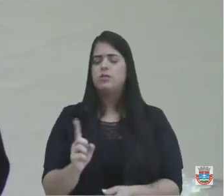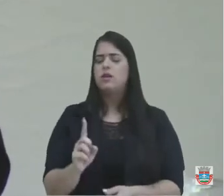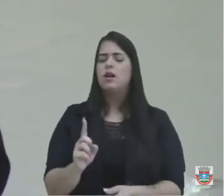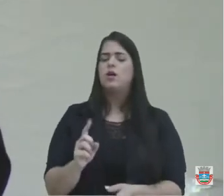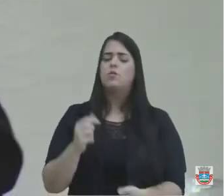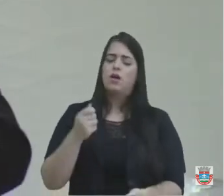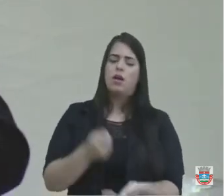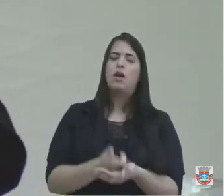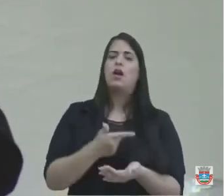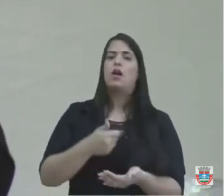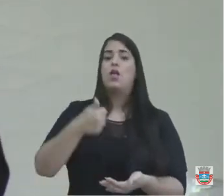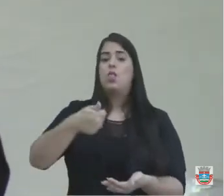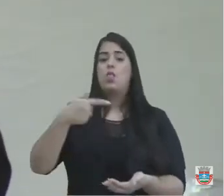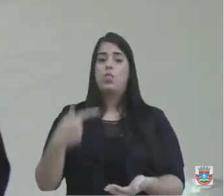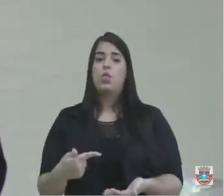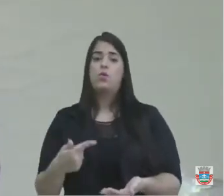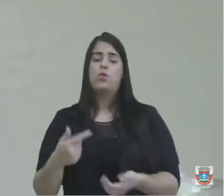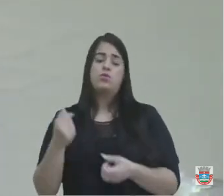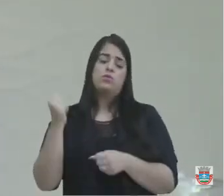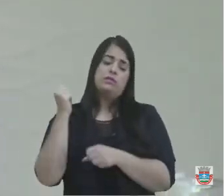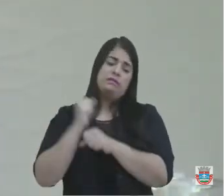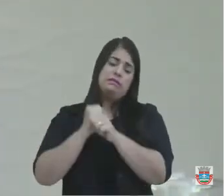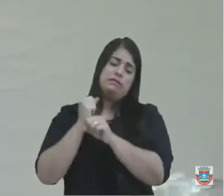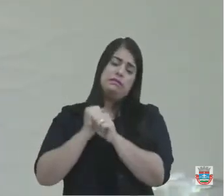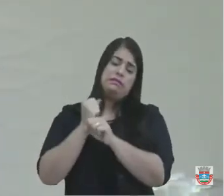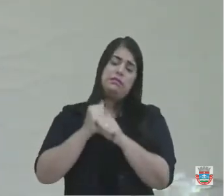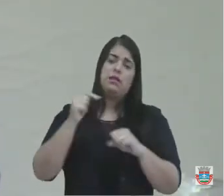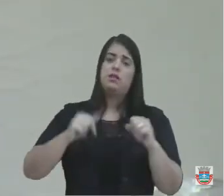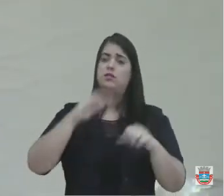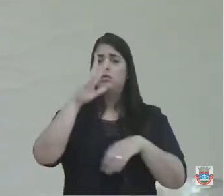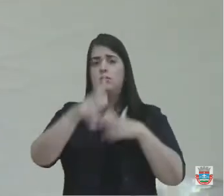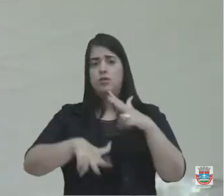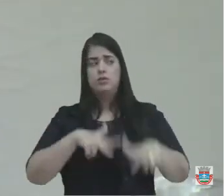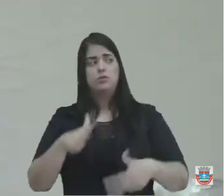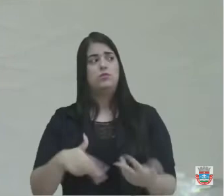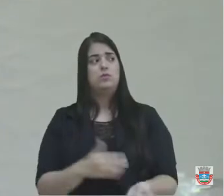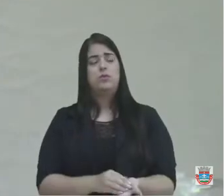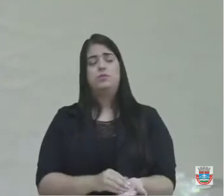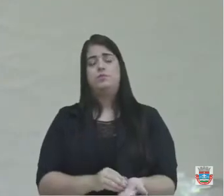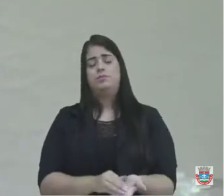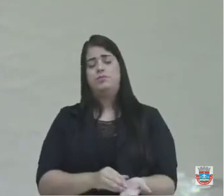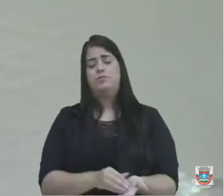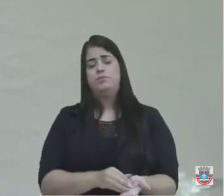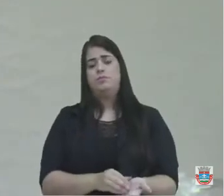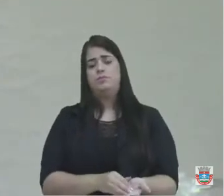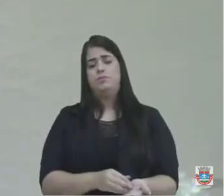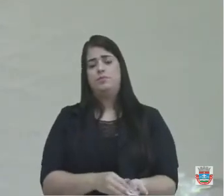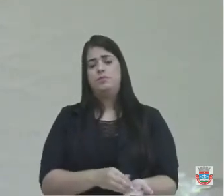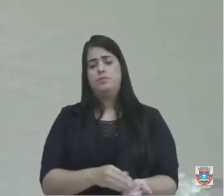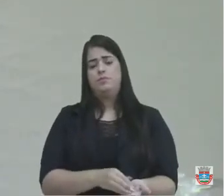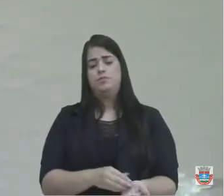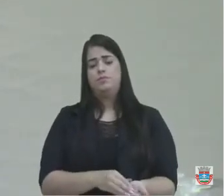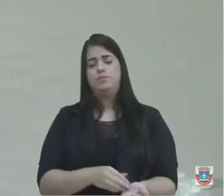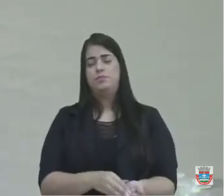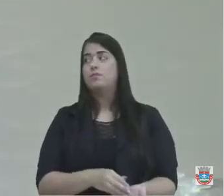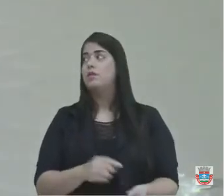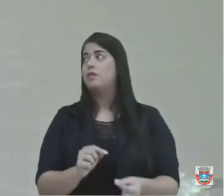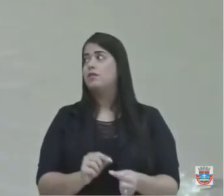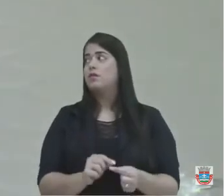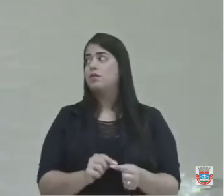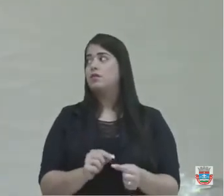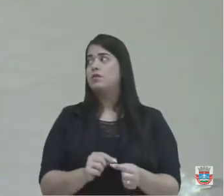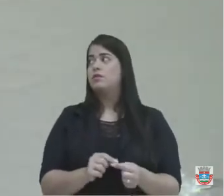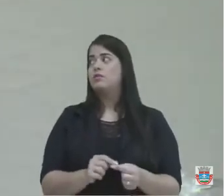construído 12 anos no nosso município e pegar ele hoje aqui e pegar ele hoje aqui fazer isso com ele aqui ó